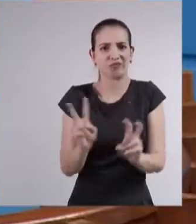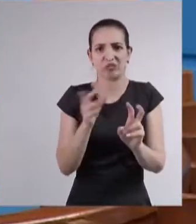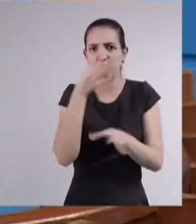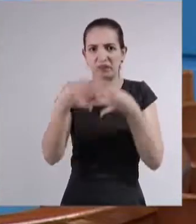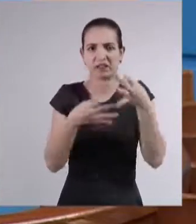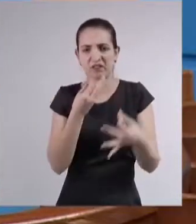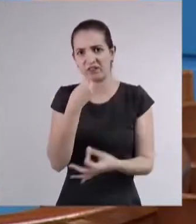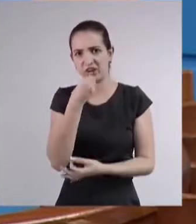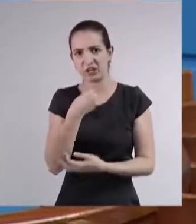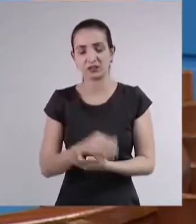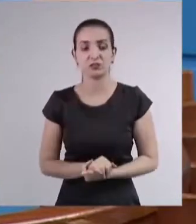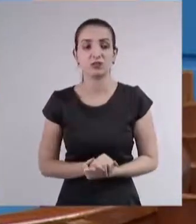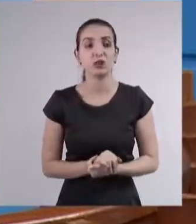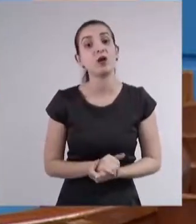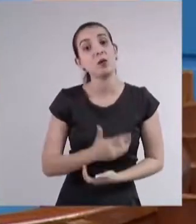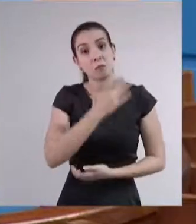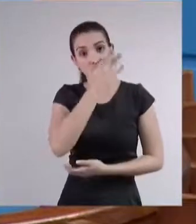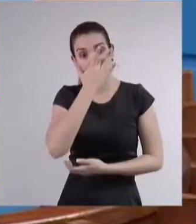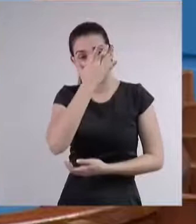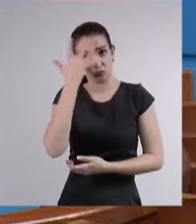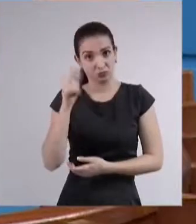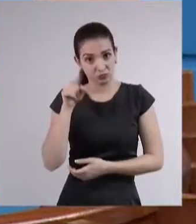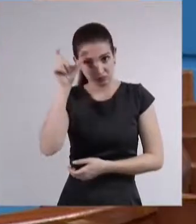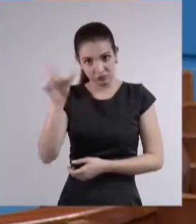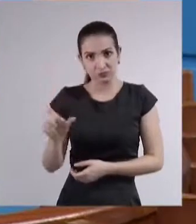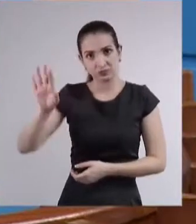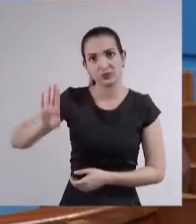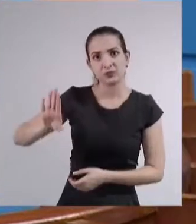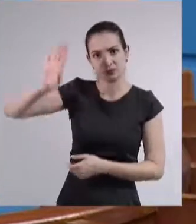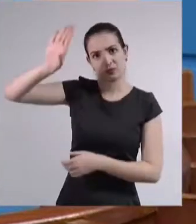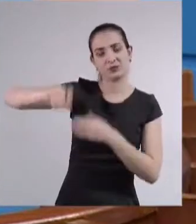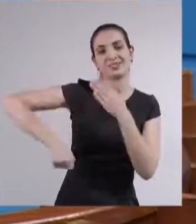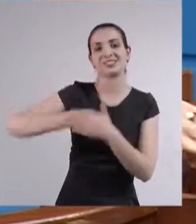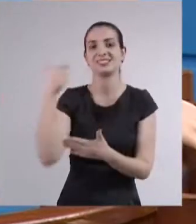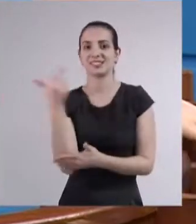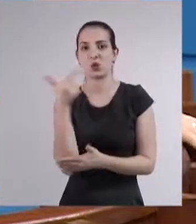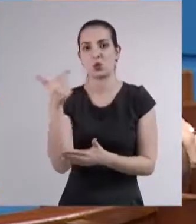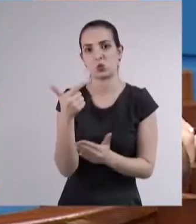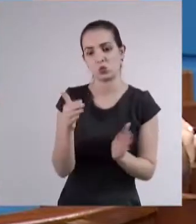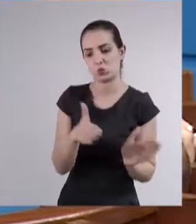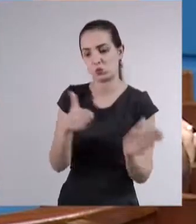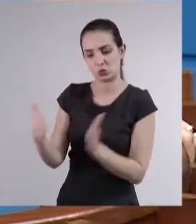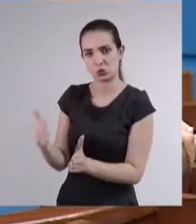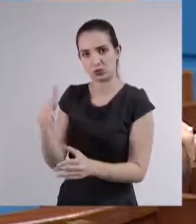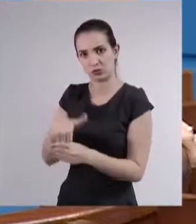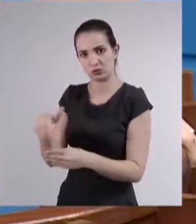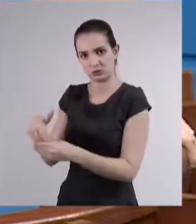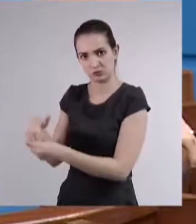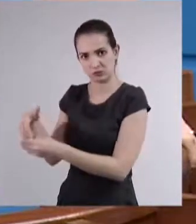que foi para o segundo turno, liderando a opinião,